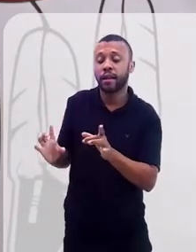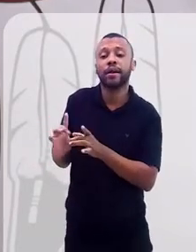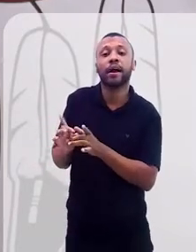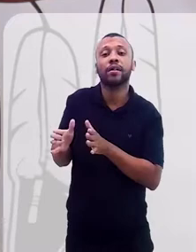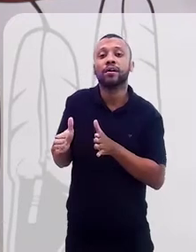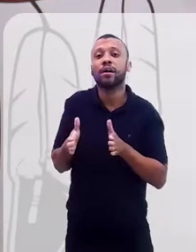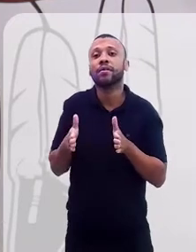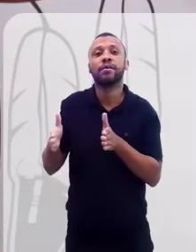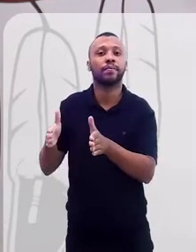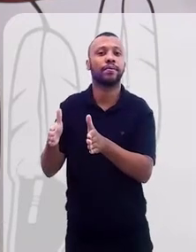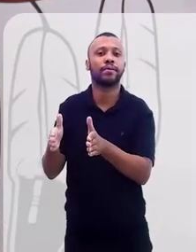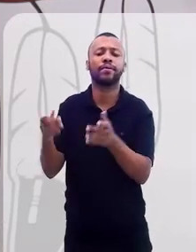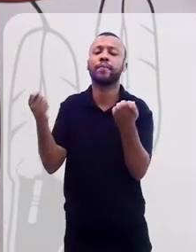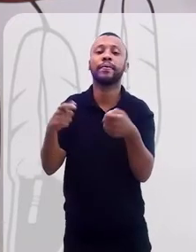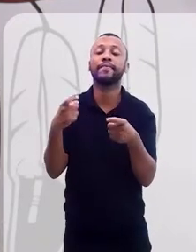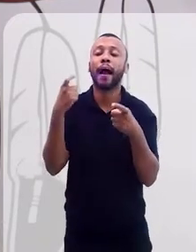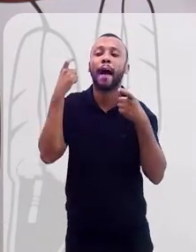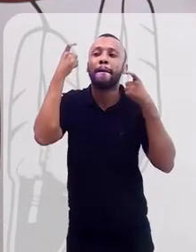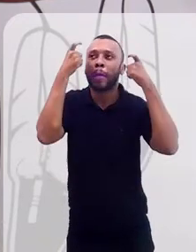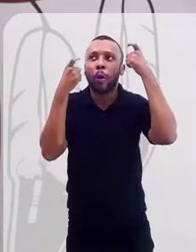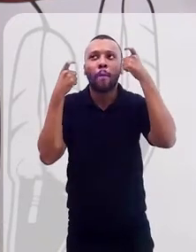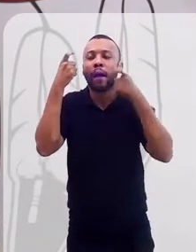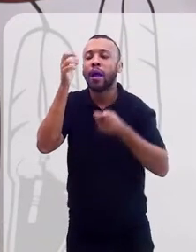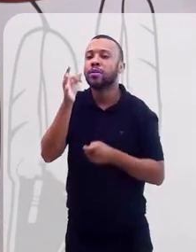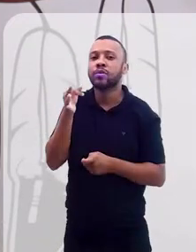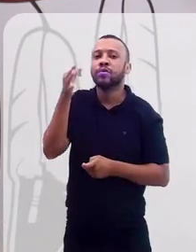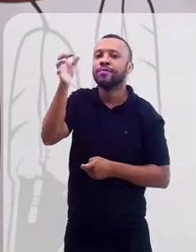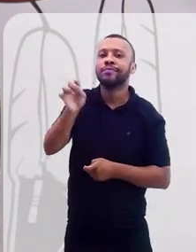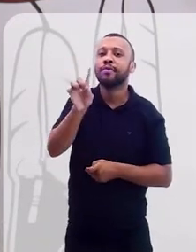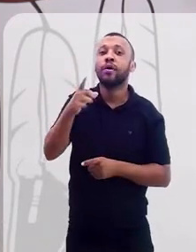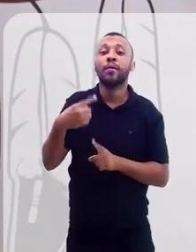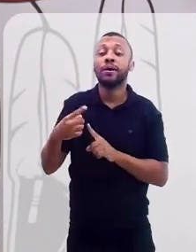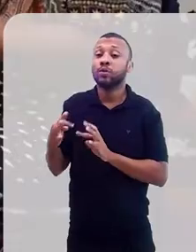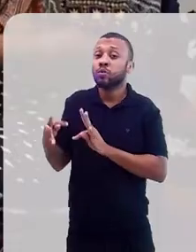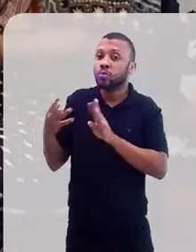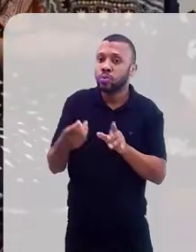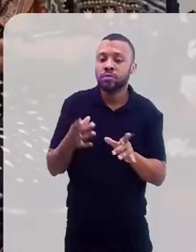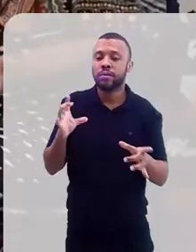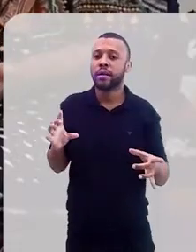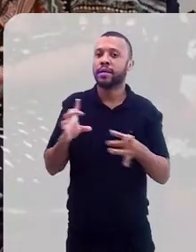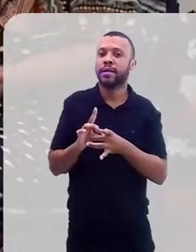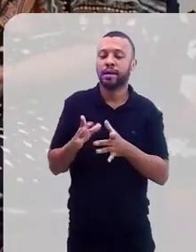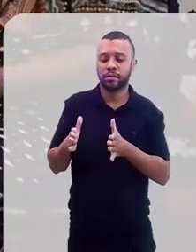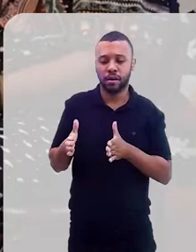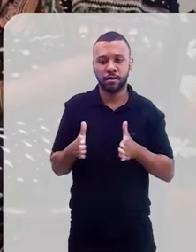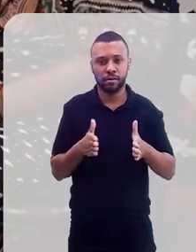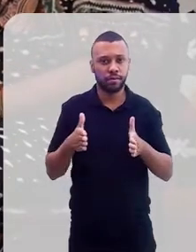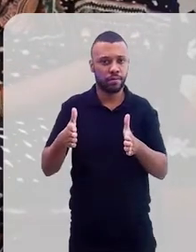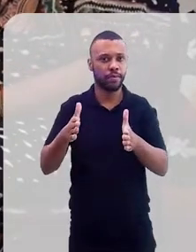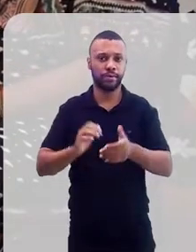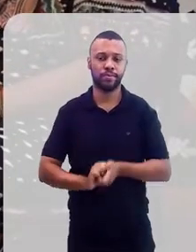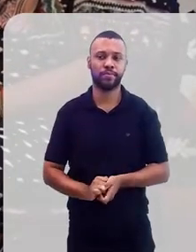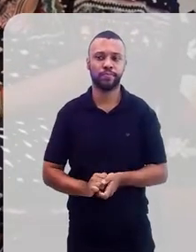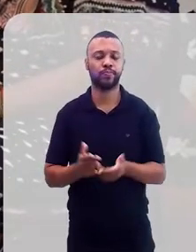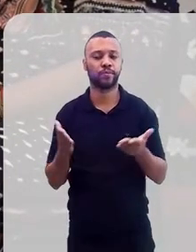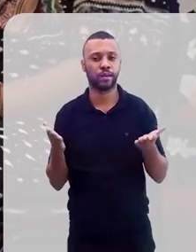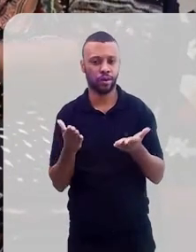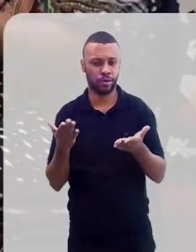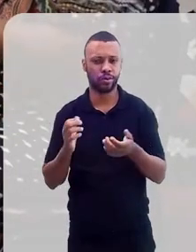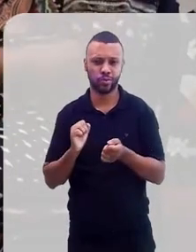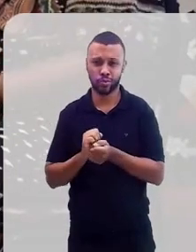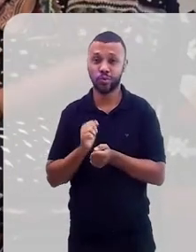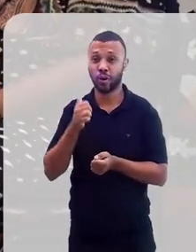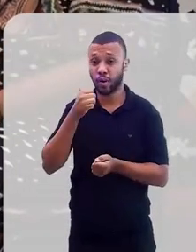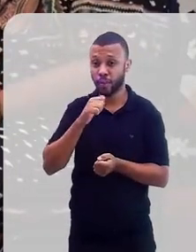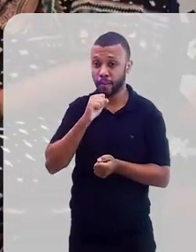não necessariamente precisa... ficar preocupado, porque tudo faz parte do seu caminho, certo, né?